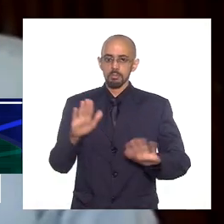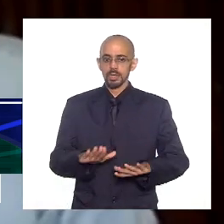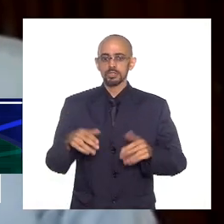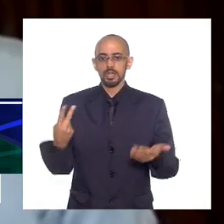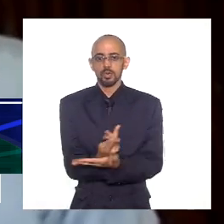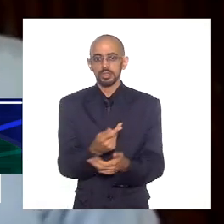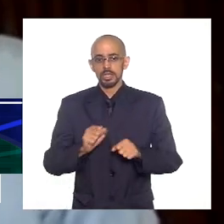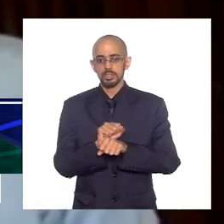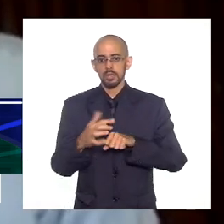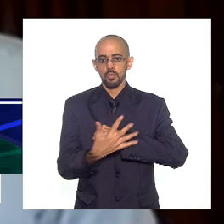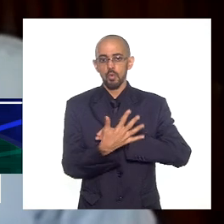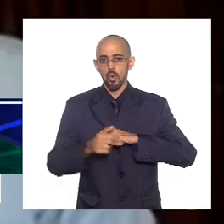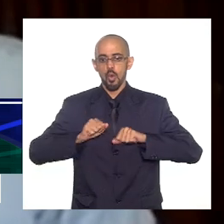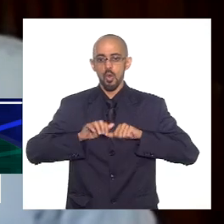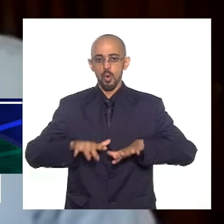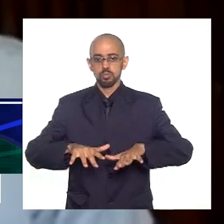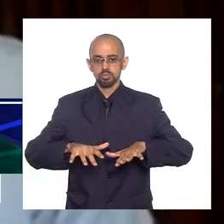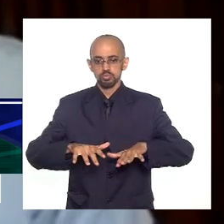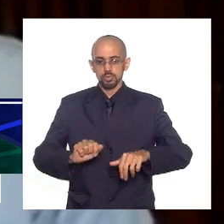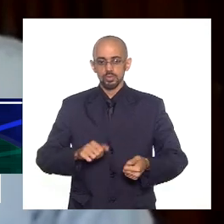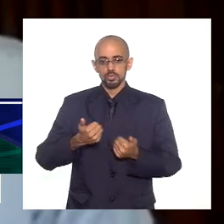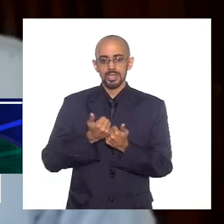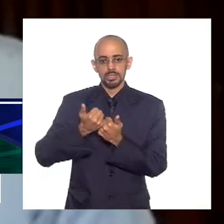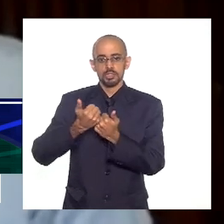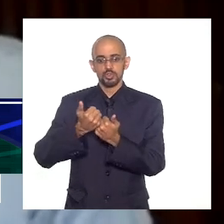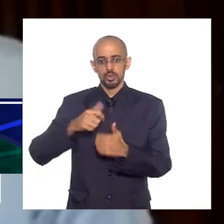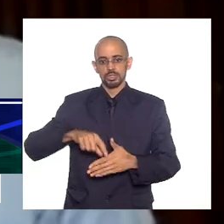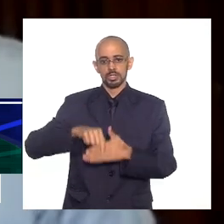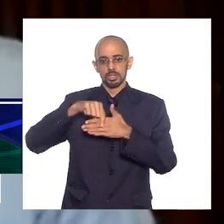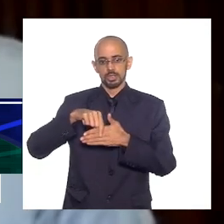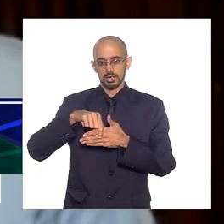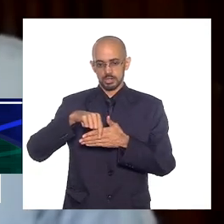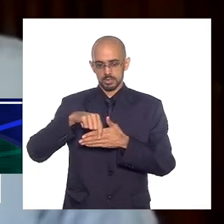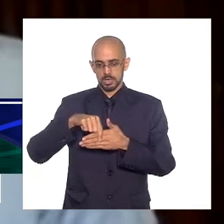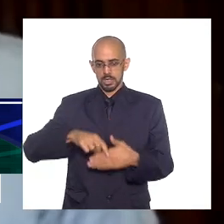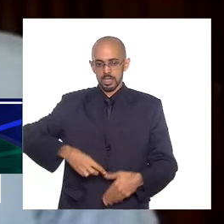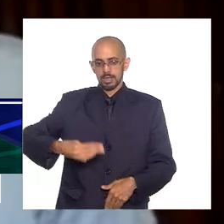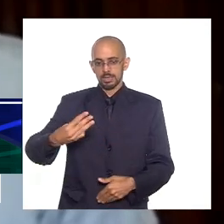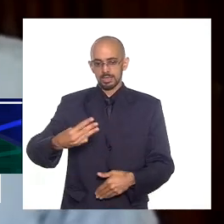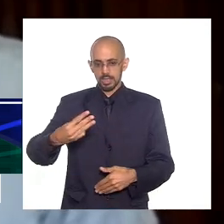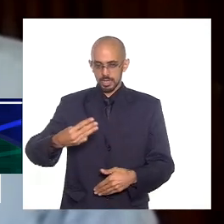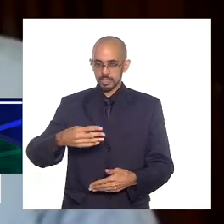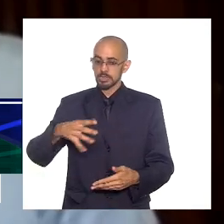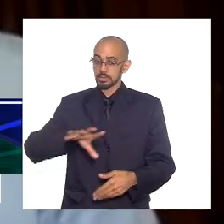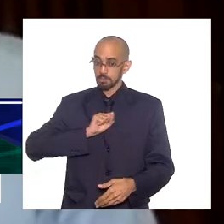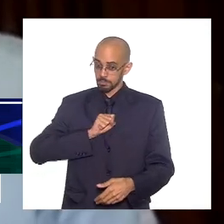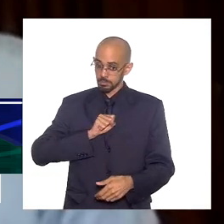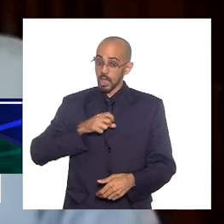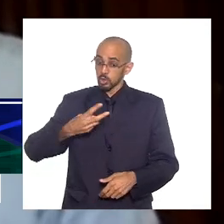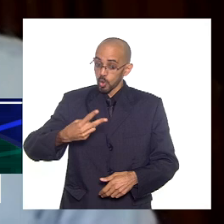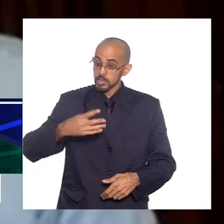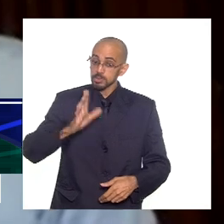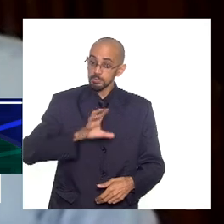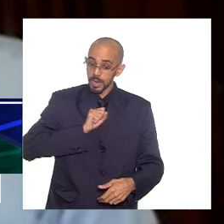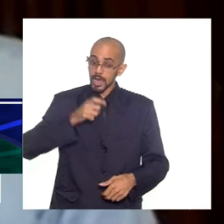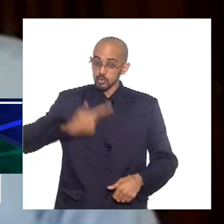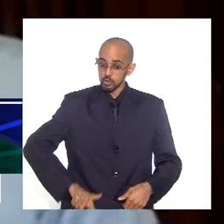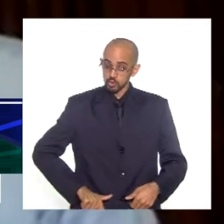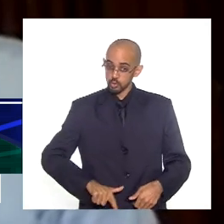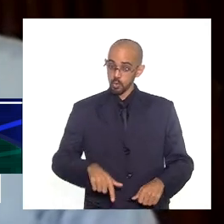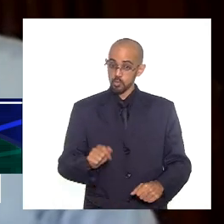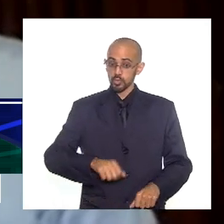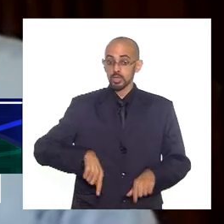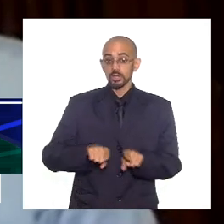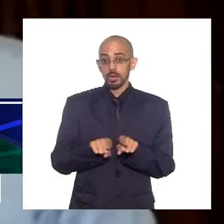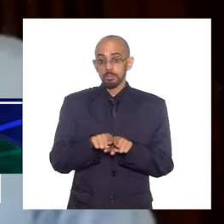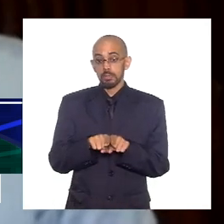Covid nos assessores da liderança. 3 assessores, 2 reinfectados, inclusive o chefe de gabinete da